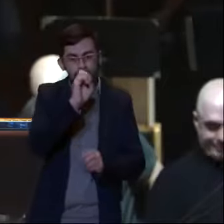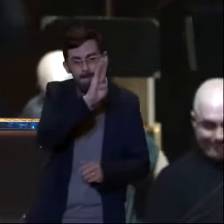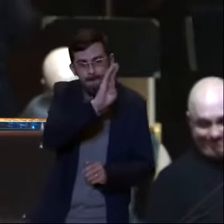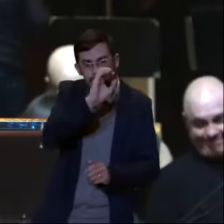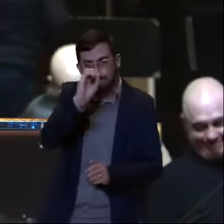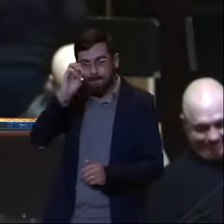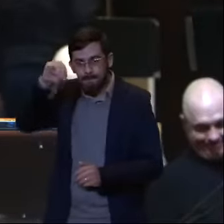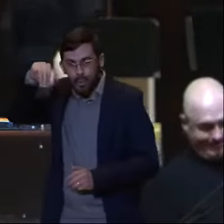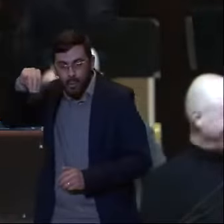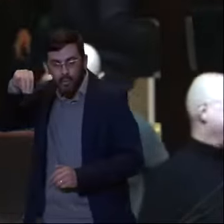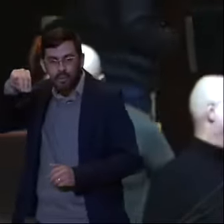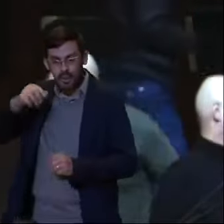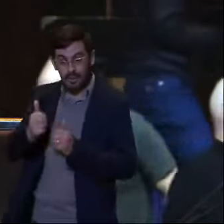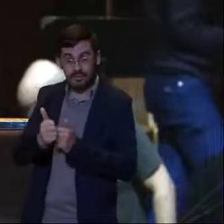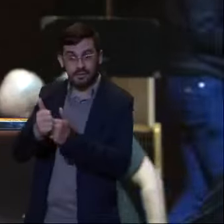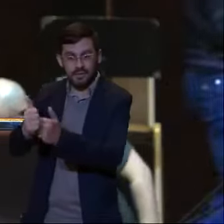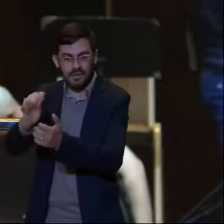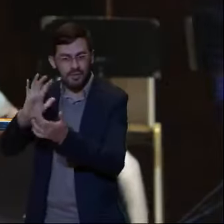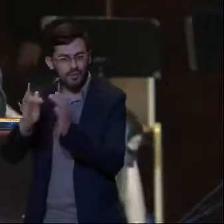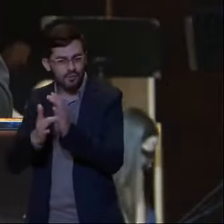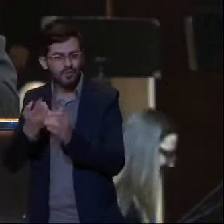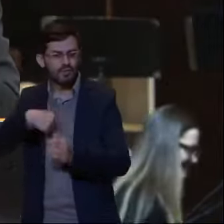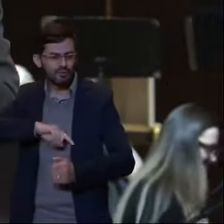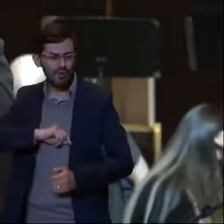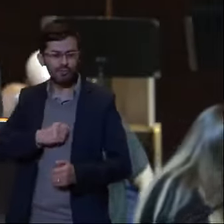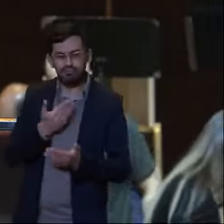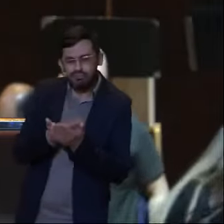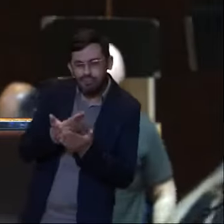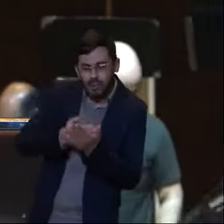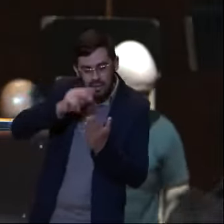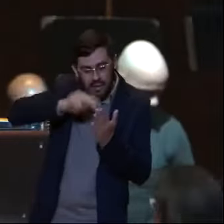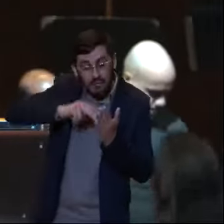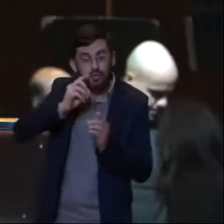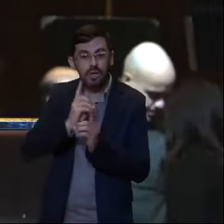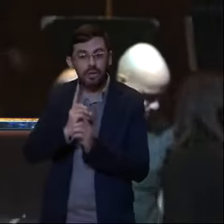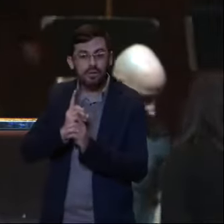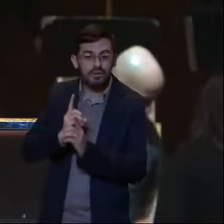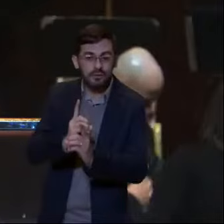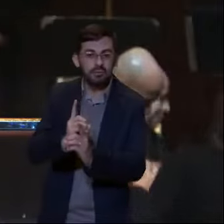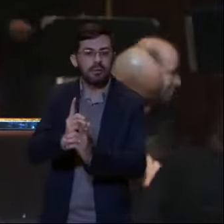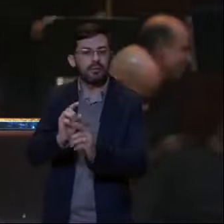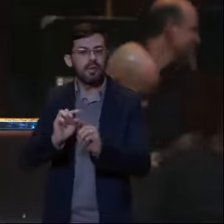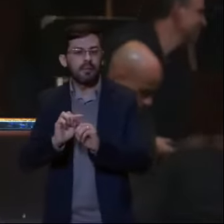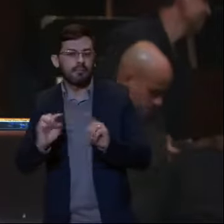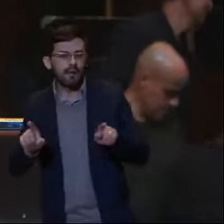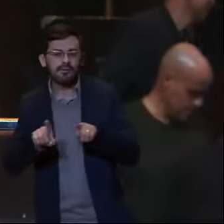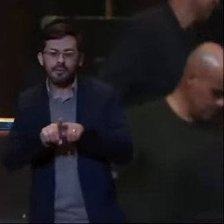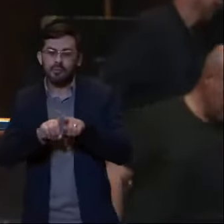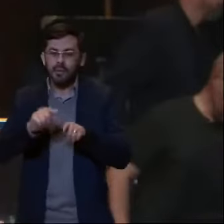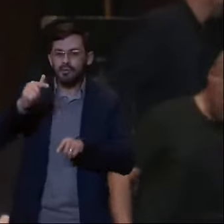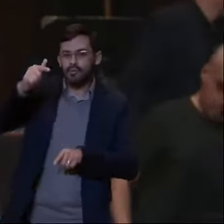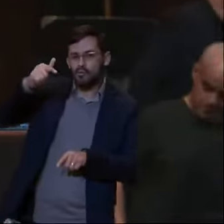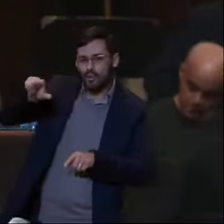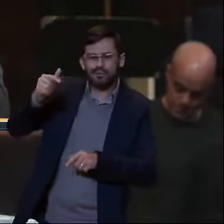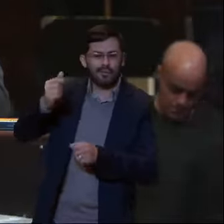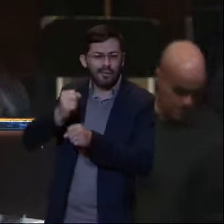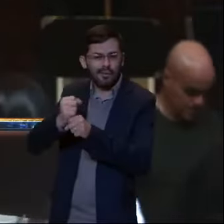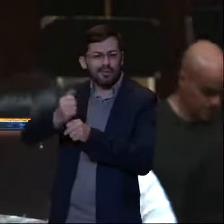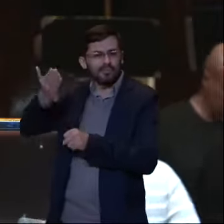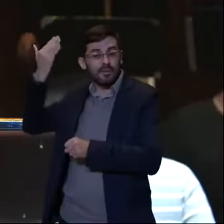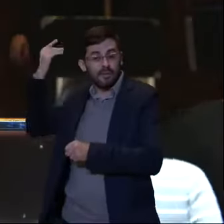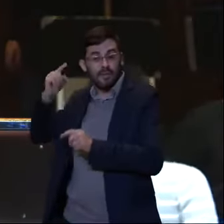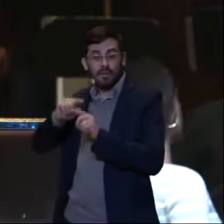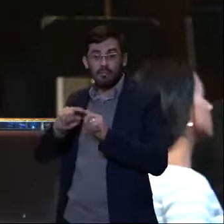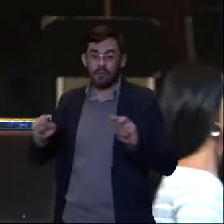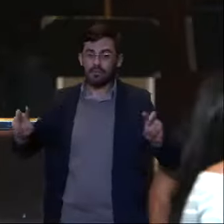a Jesus. Uma campanha onde falamos muito sobre discipulado. Mas assim como as demais campanhas da nossa igreja, esse é